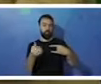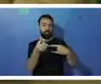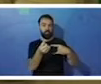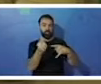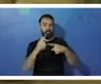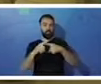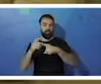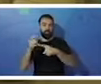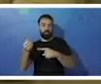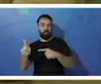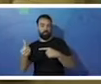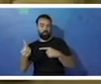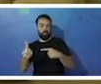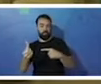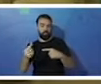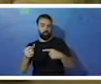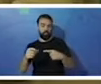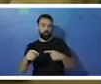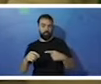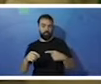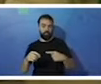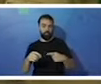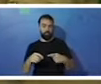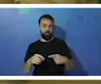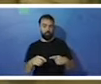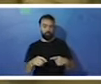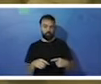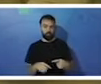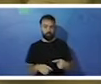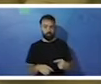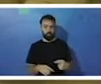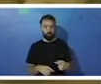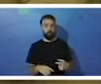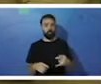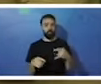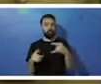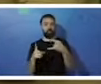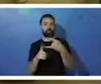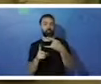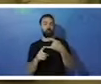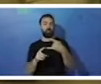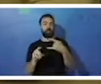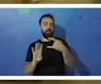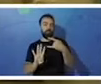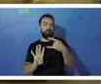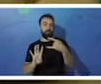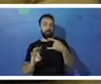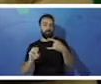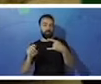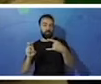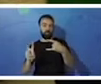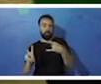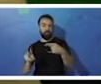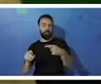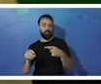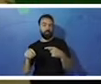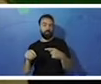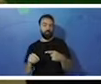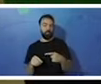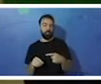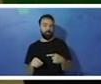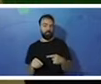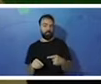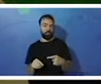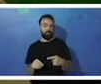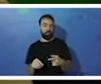E qual número que vezes 6 dá 42? Então, vamos lá utilizar a tabuada? Olha